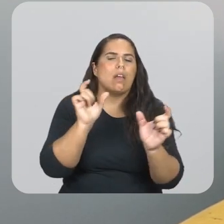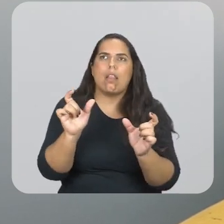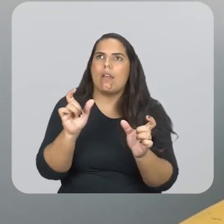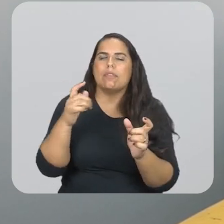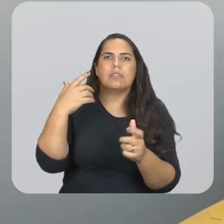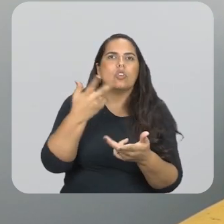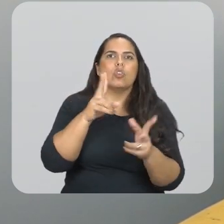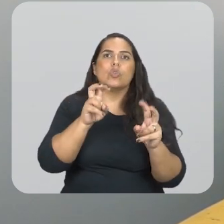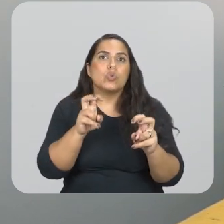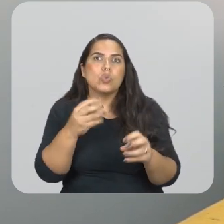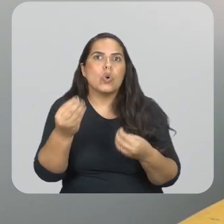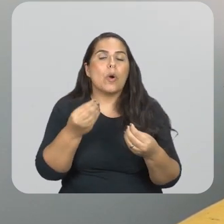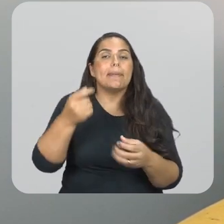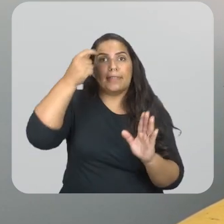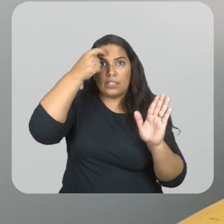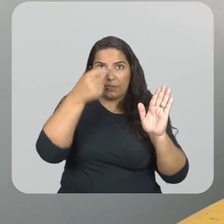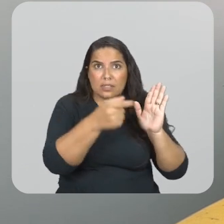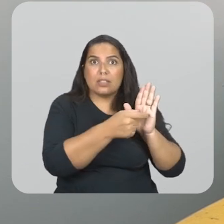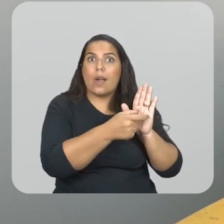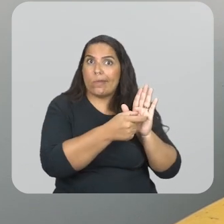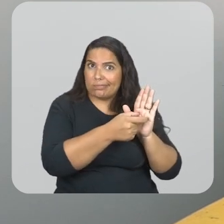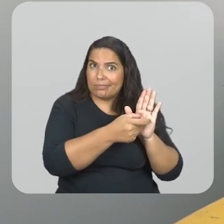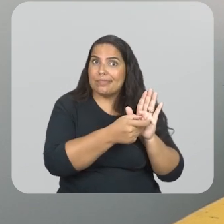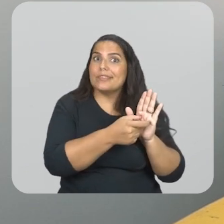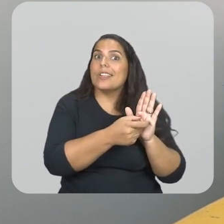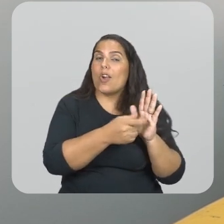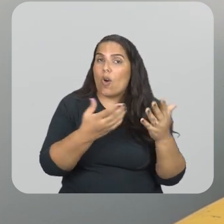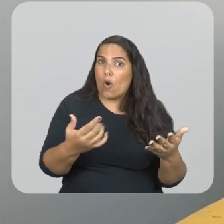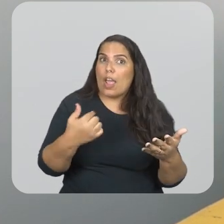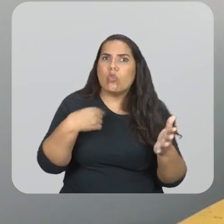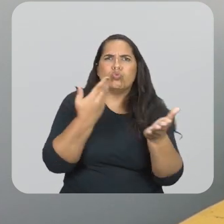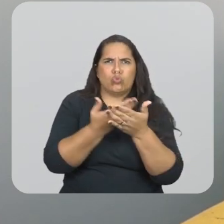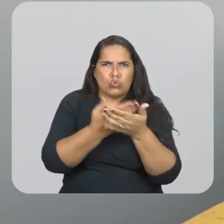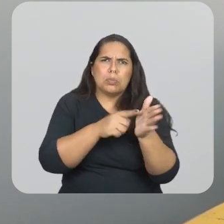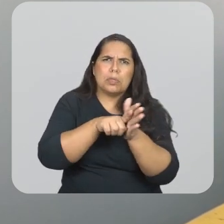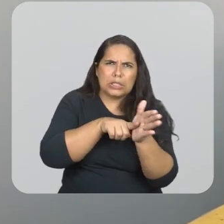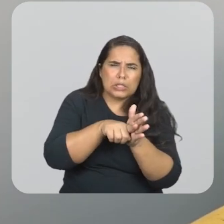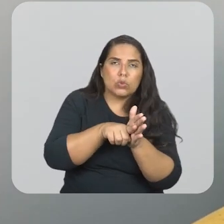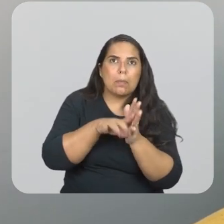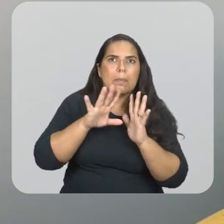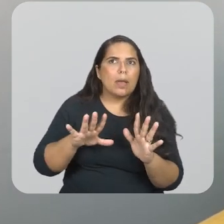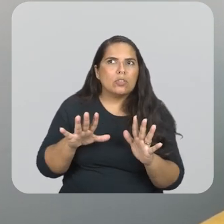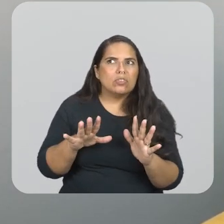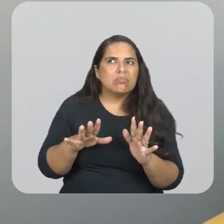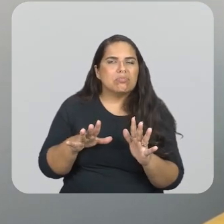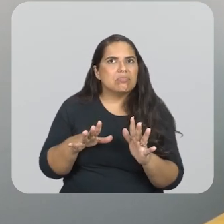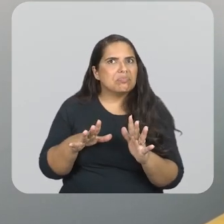assim, coisas sobre impressão 3D, sobre inteligência artificial. E olha que é algo que eu estudo, que eu vejo, mas